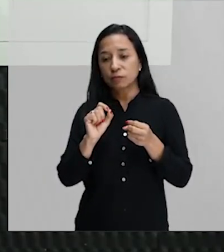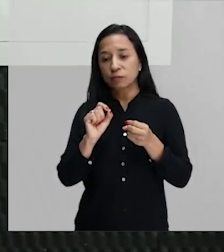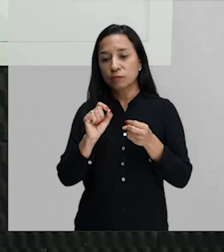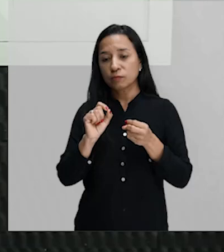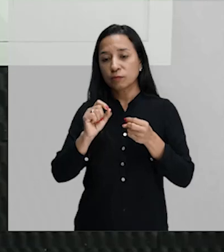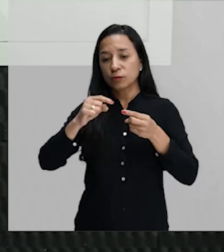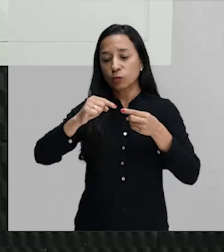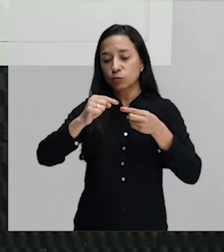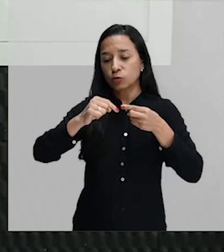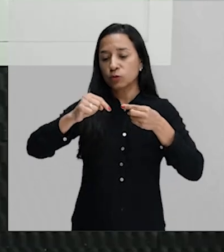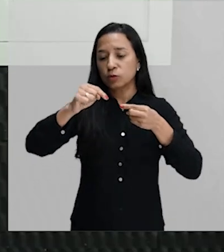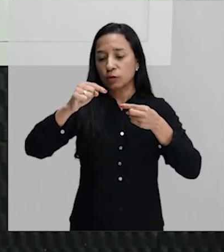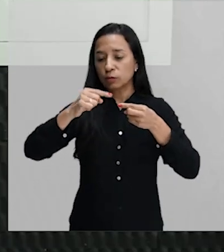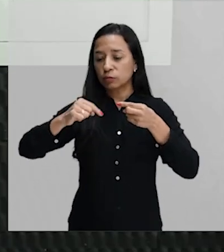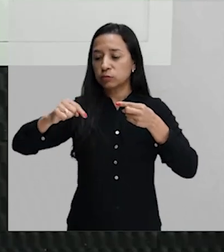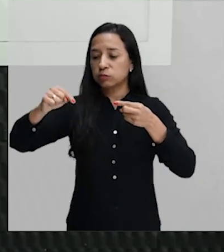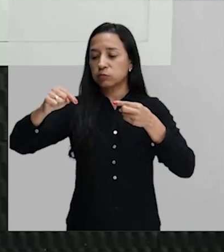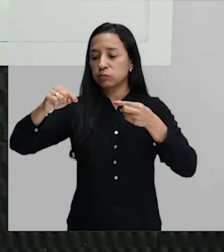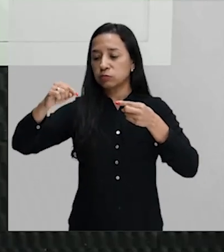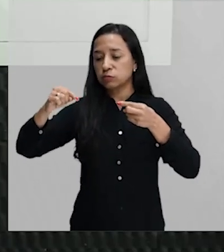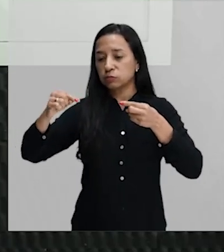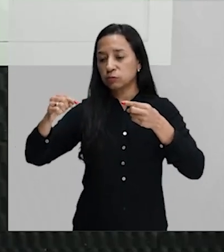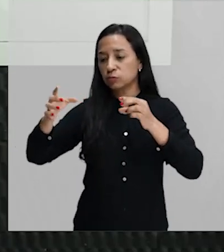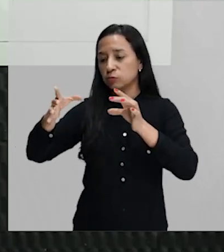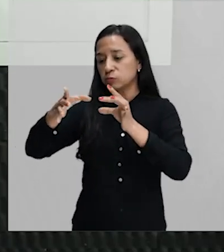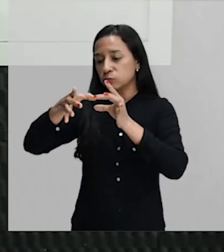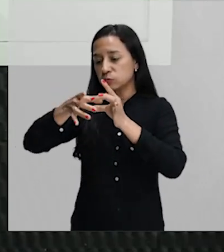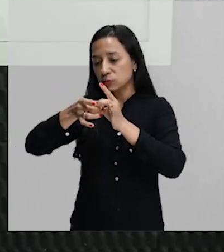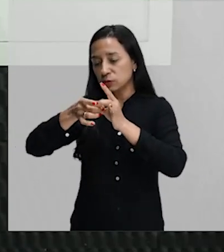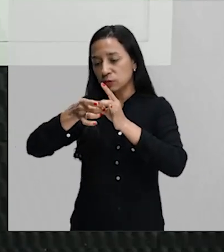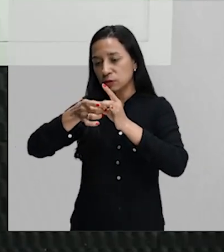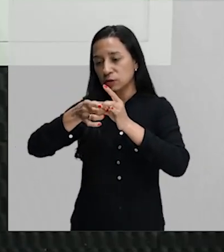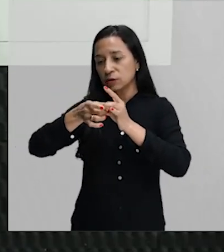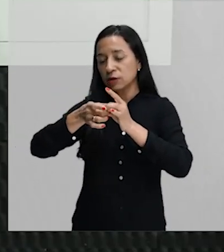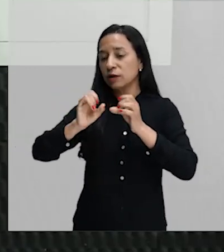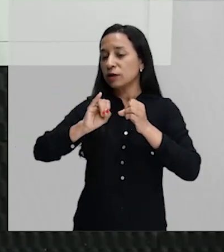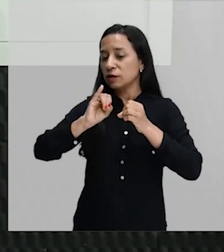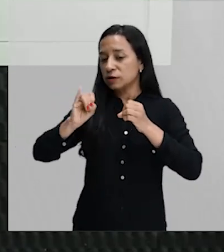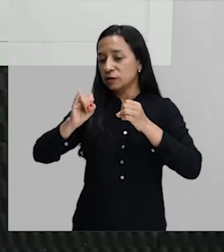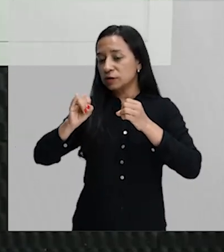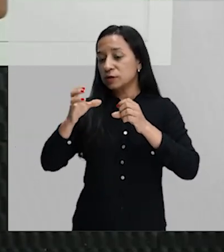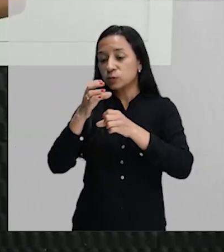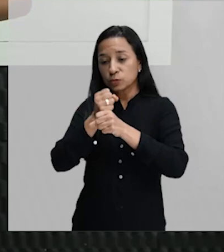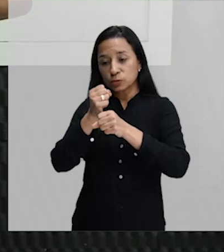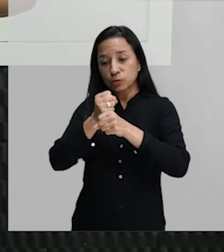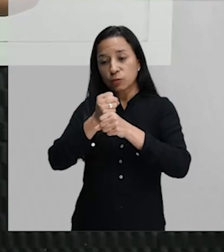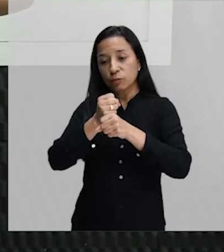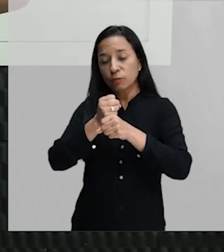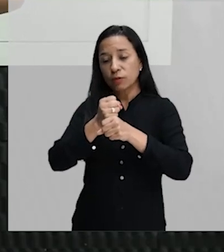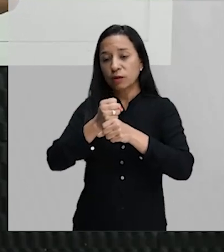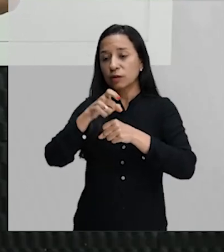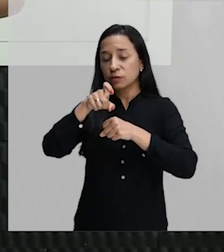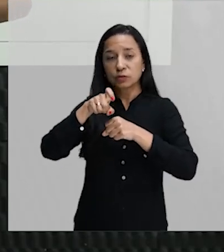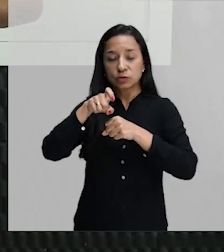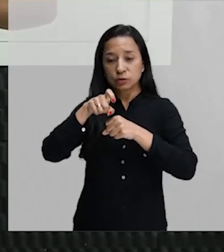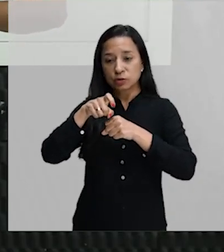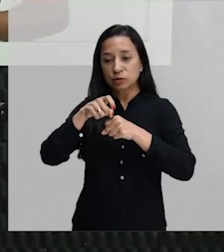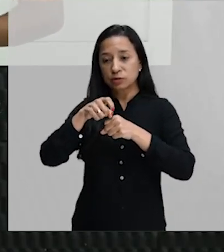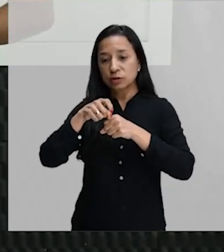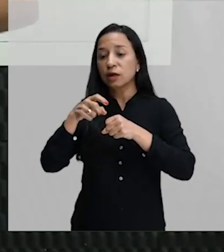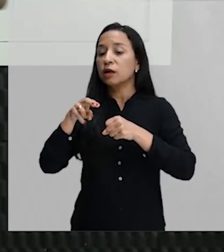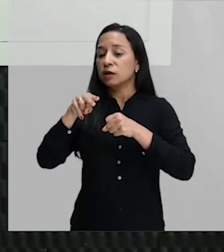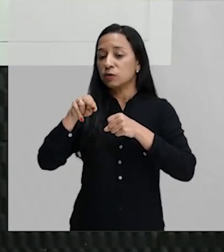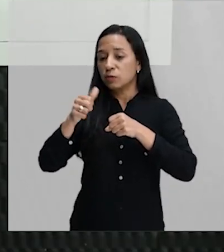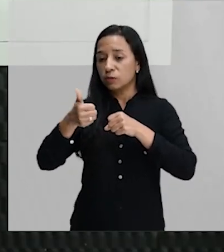são suplementares. Porque se você somar x com π menos x, essa soma vai dar 180